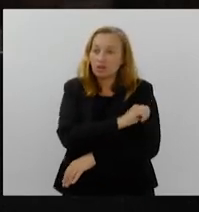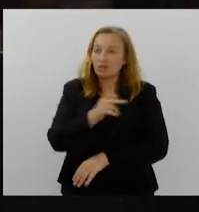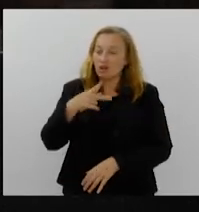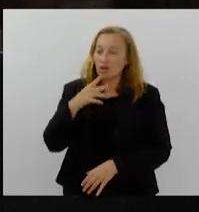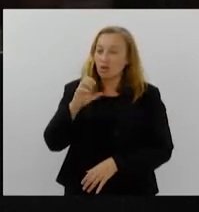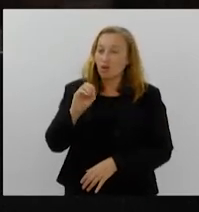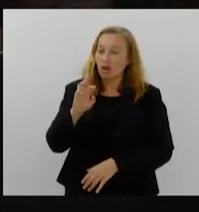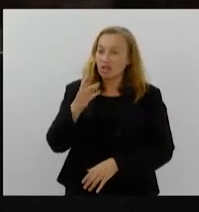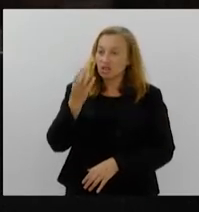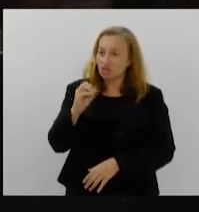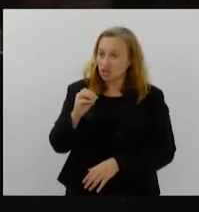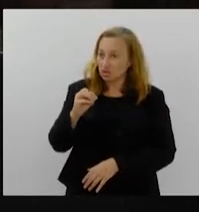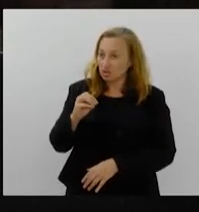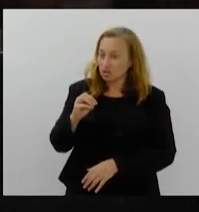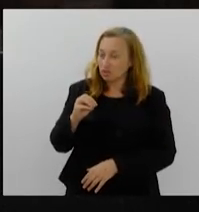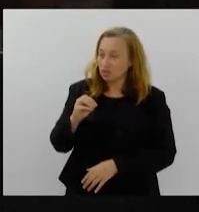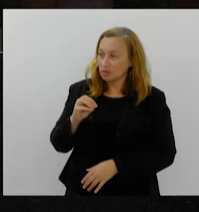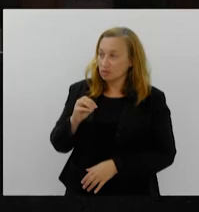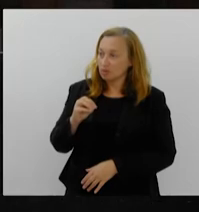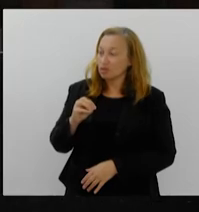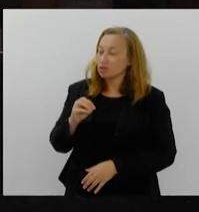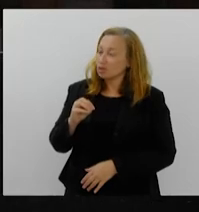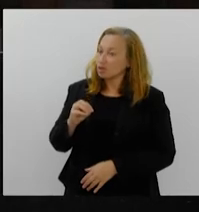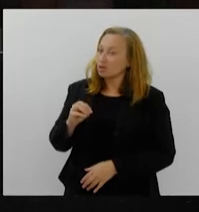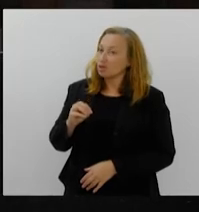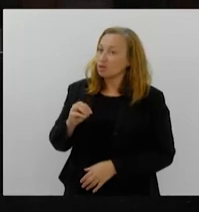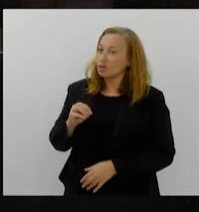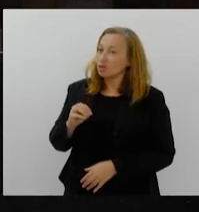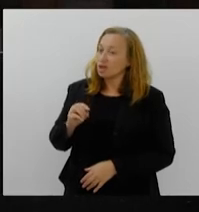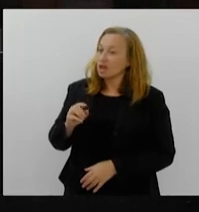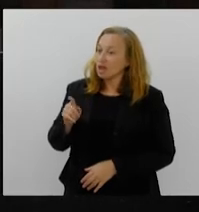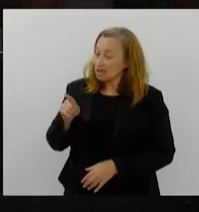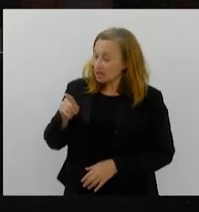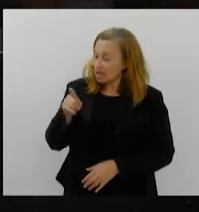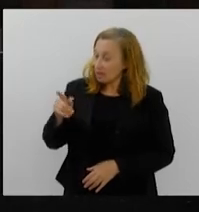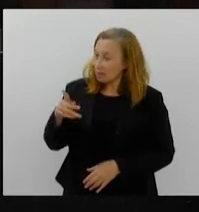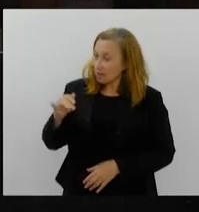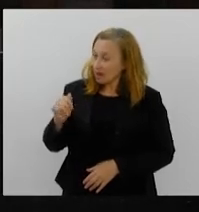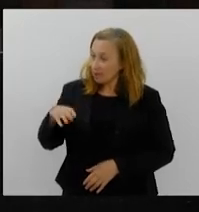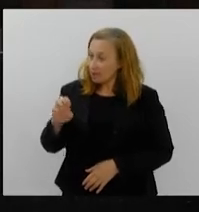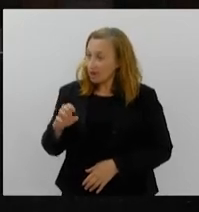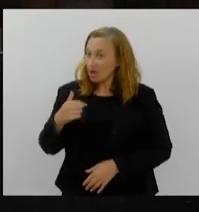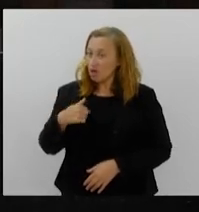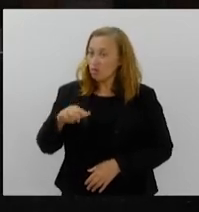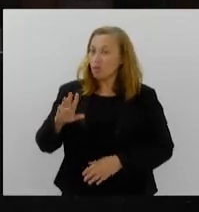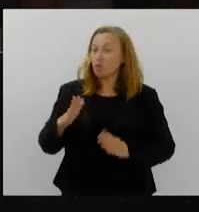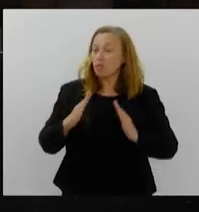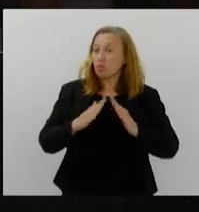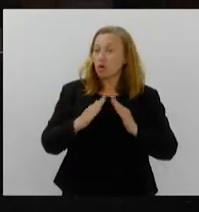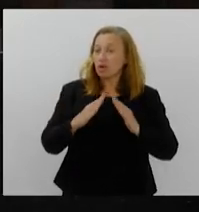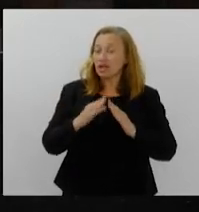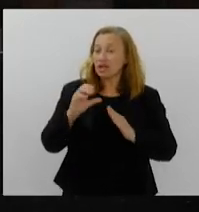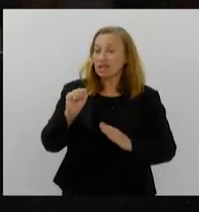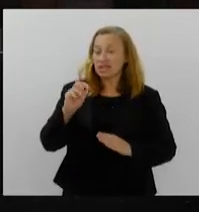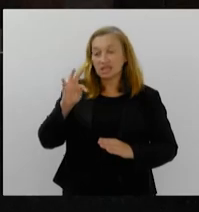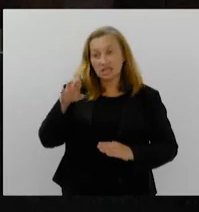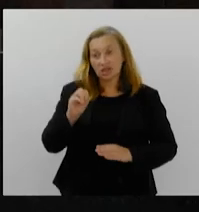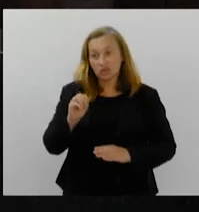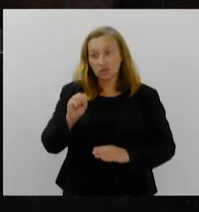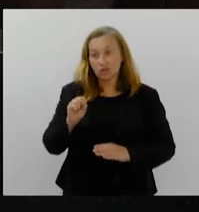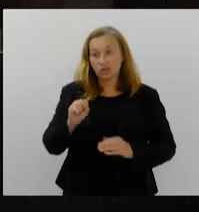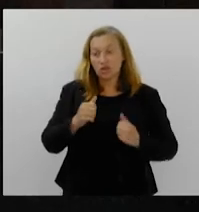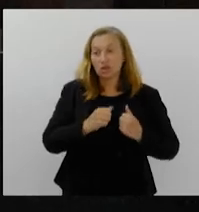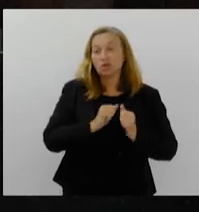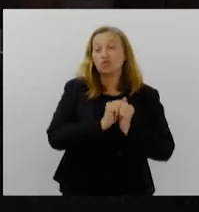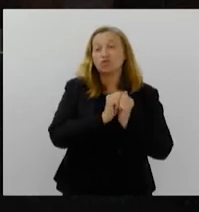Orlandino? Ela era de Santos. Sou Orlandino? Eu sou Orlandino. Esse aqui é meu pai, esse aqui é minha mãe. Eu moro em Santos. Eu fiz eles virem aqui